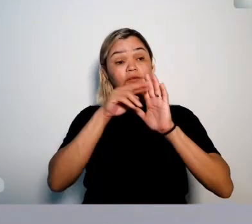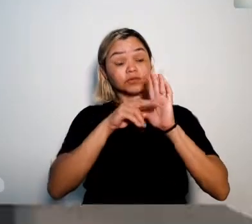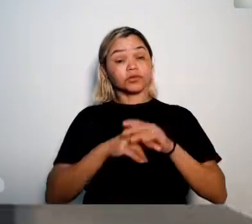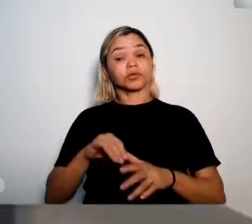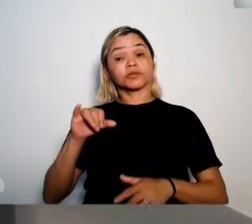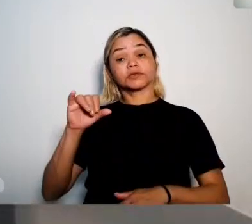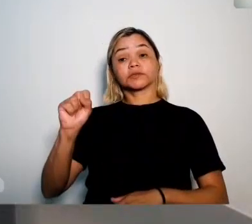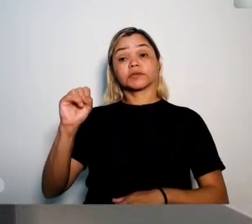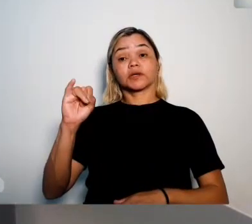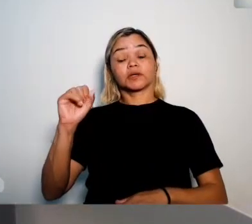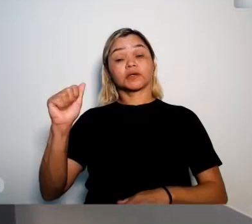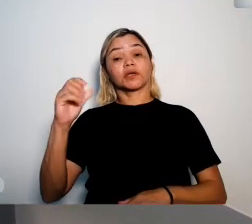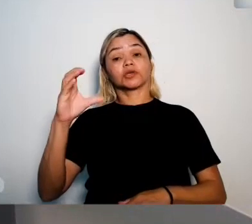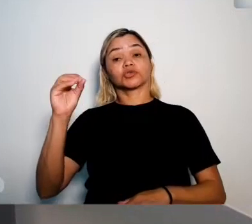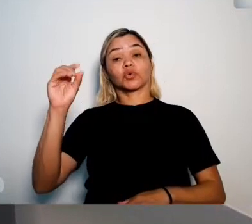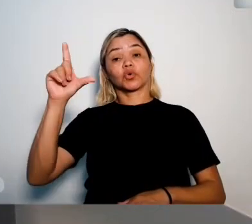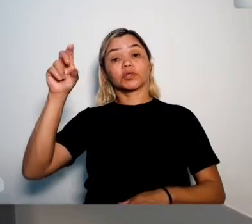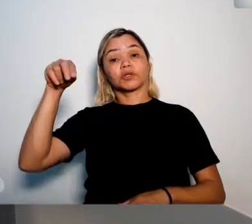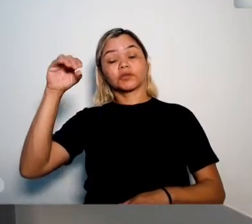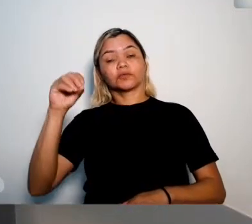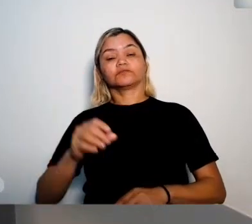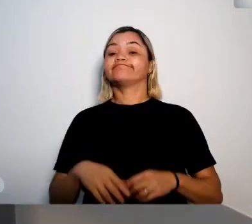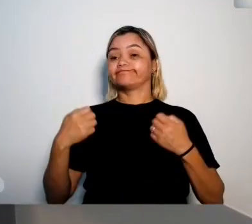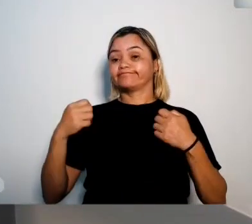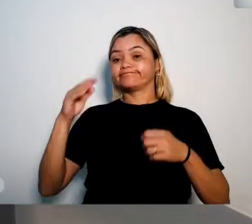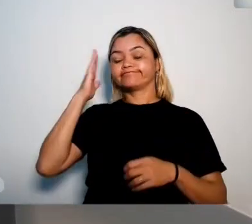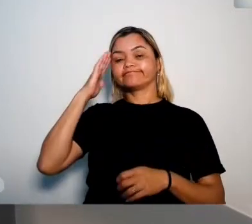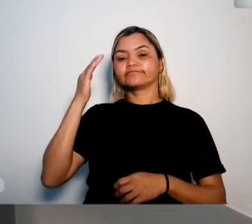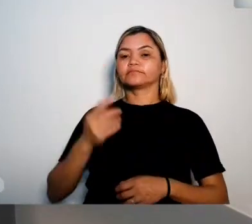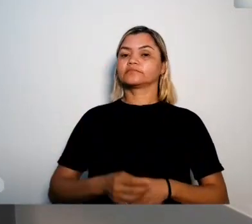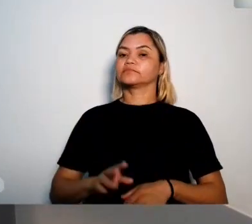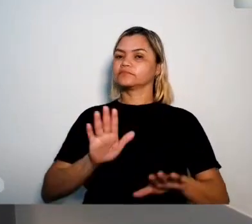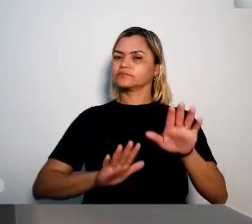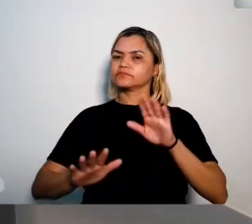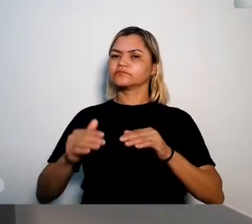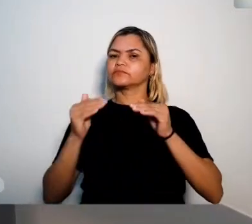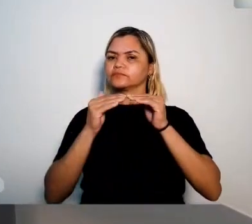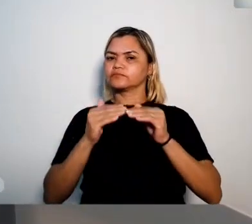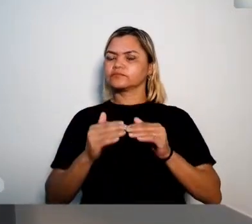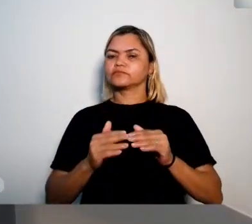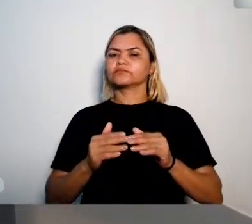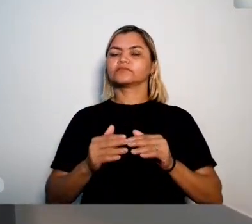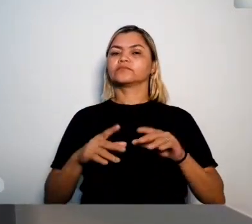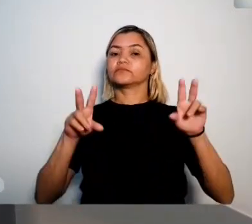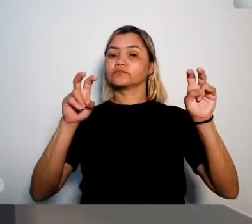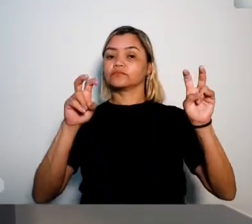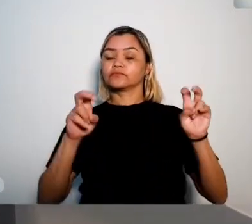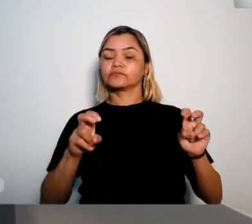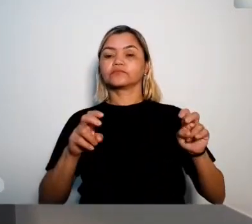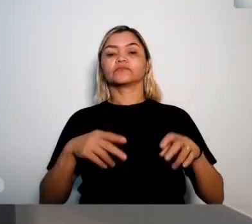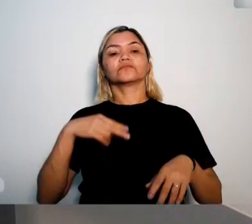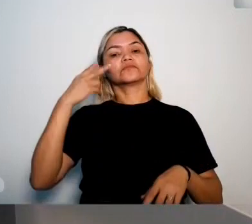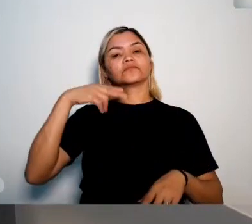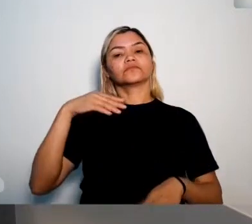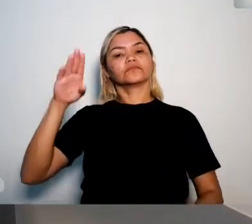está se penitenciando pelo erro, mas eu acho que a gente tem que dar equidade na mesma sessão ao mesmo caso. Se o vereador Sargento Laudo, fora do regimento, pôde encaminhar